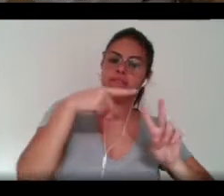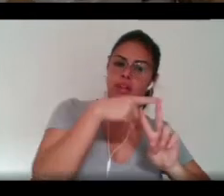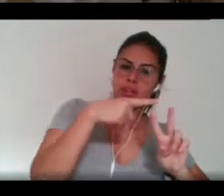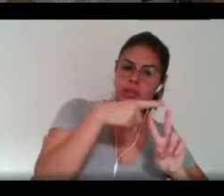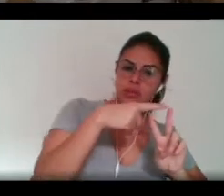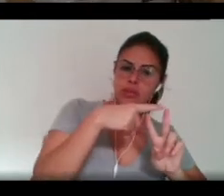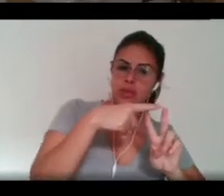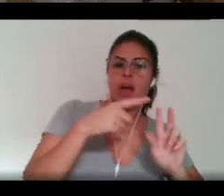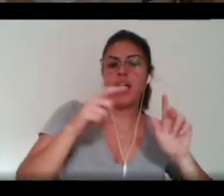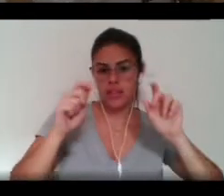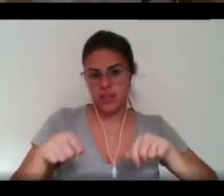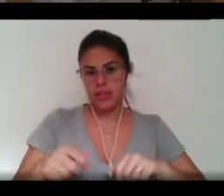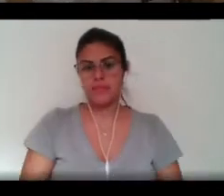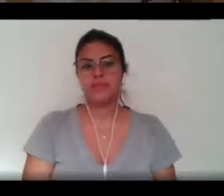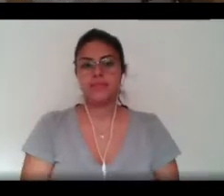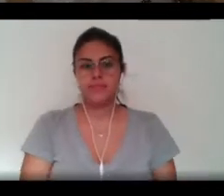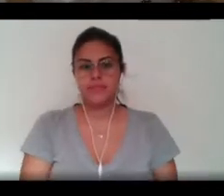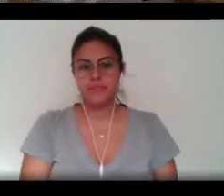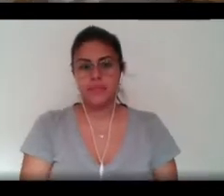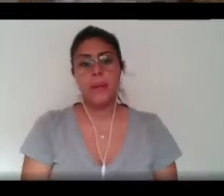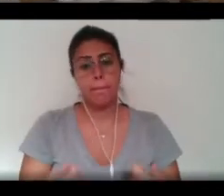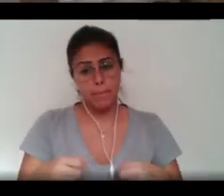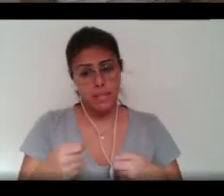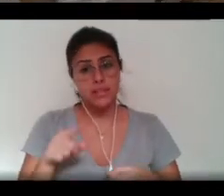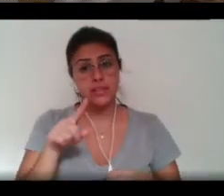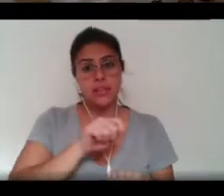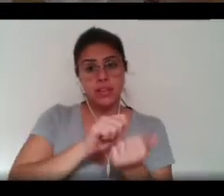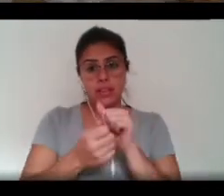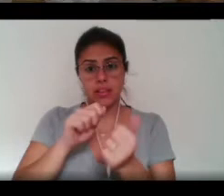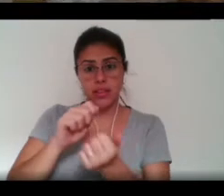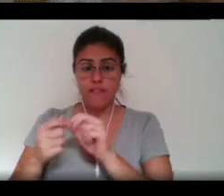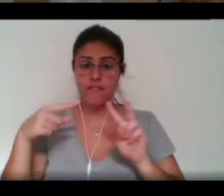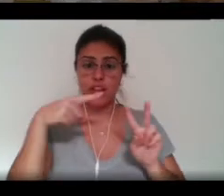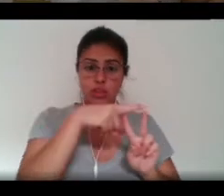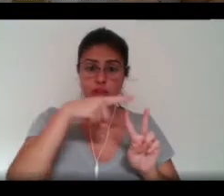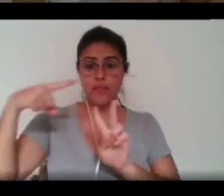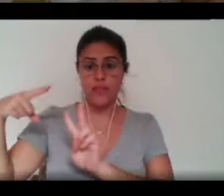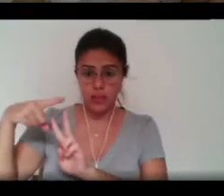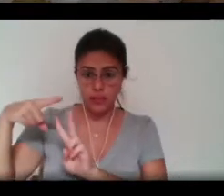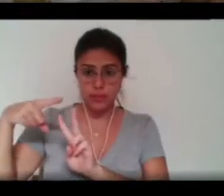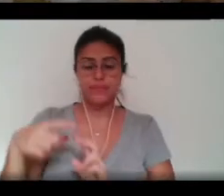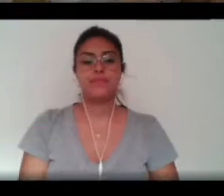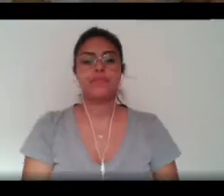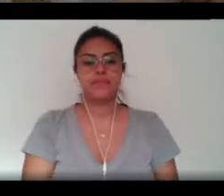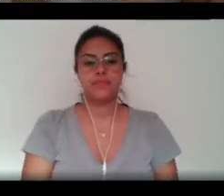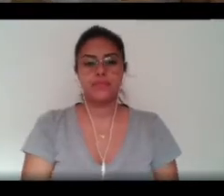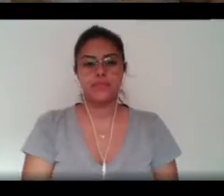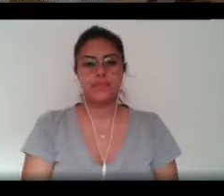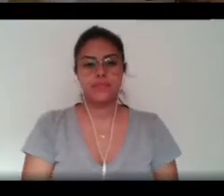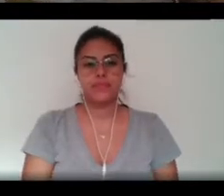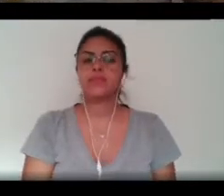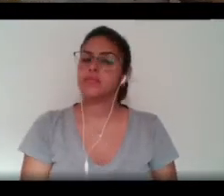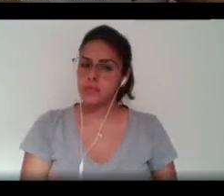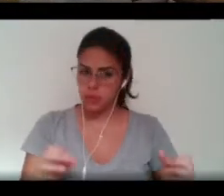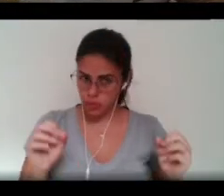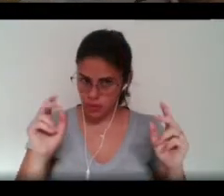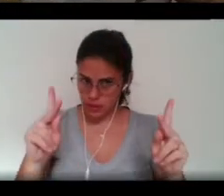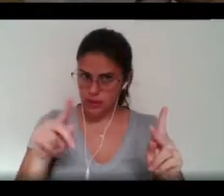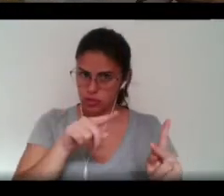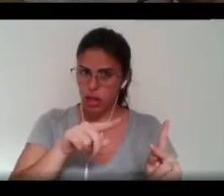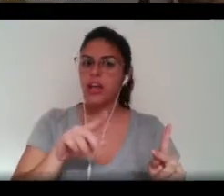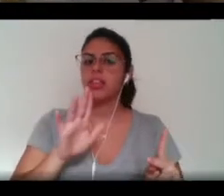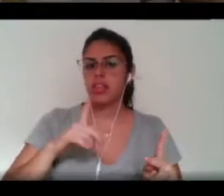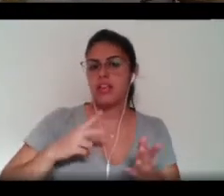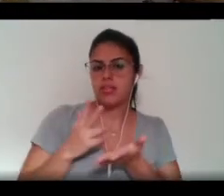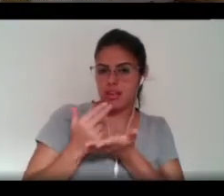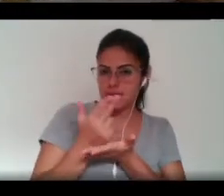Agora sim, eu tenho um vetor do lado de cá e um vetor do lado de cá. Certo? Isso é uma coisa importante. Então, meu esquema está